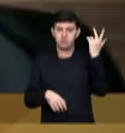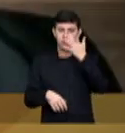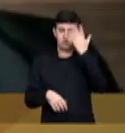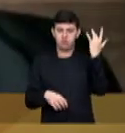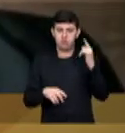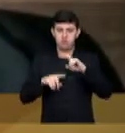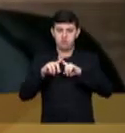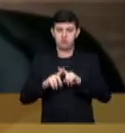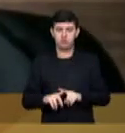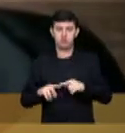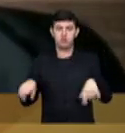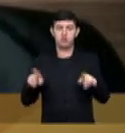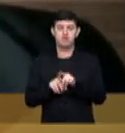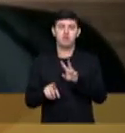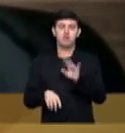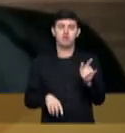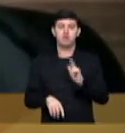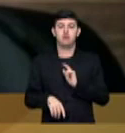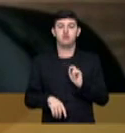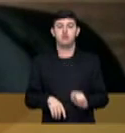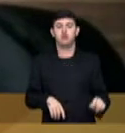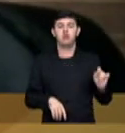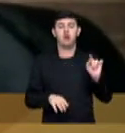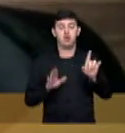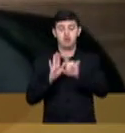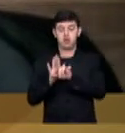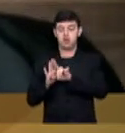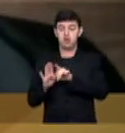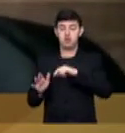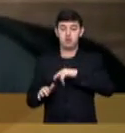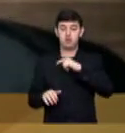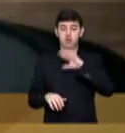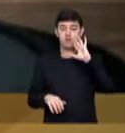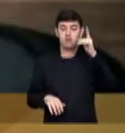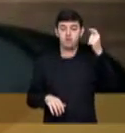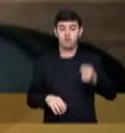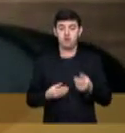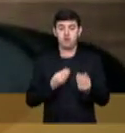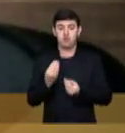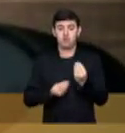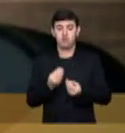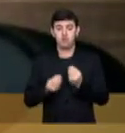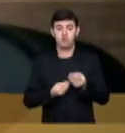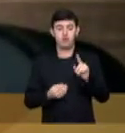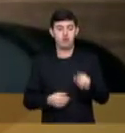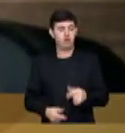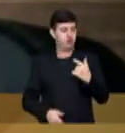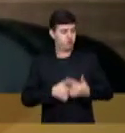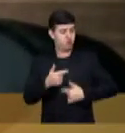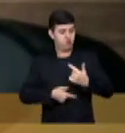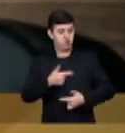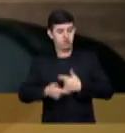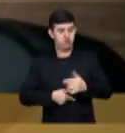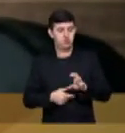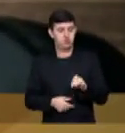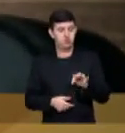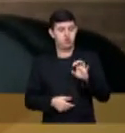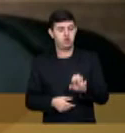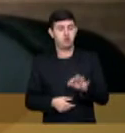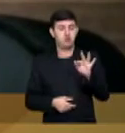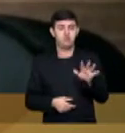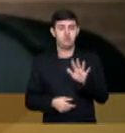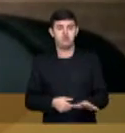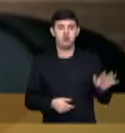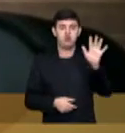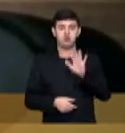exemplo, também cumpre a lei definir o âmbito de atuação do ente federativo. Trata-se,